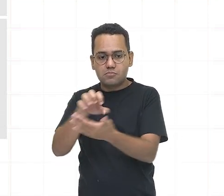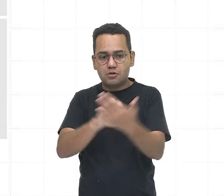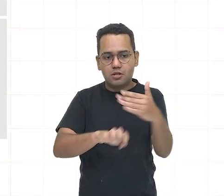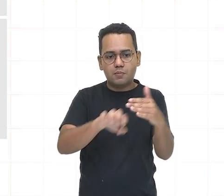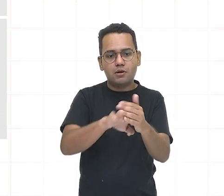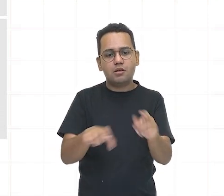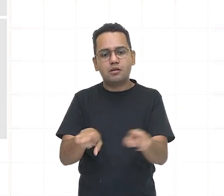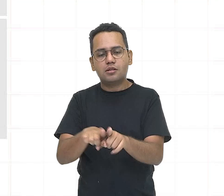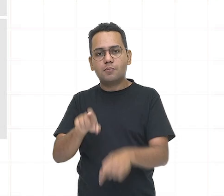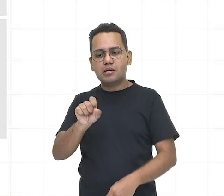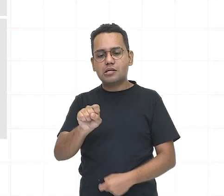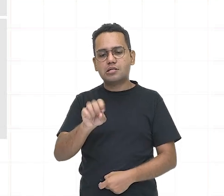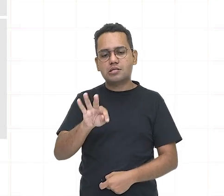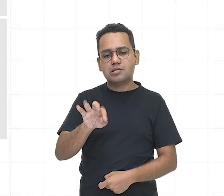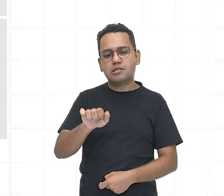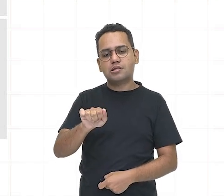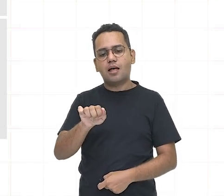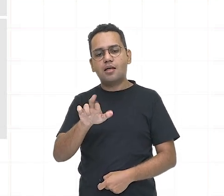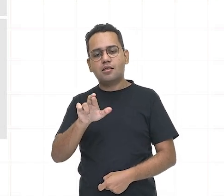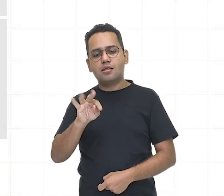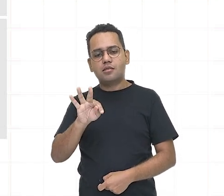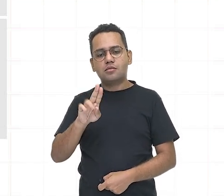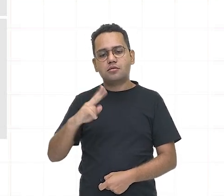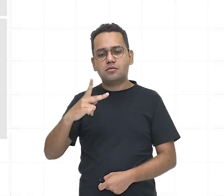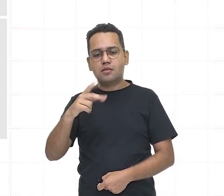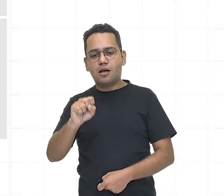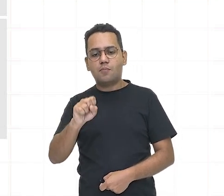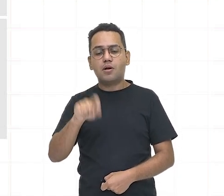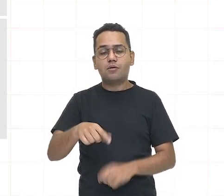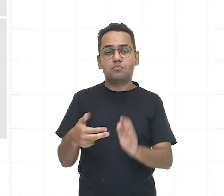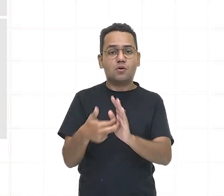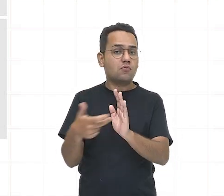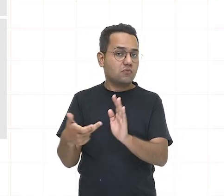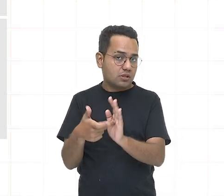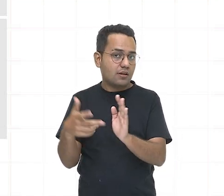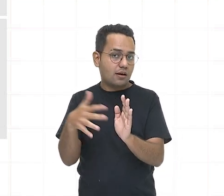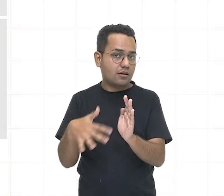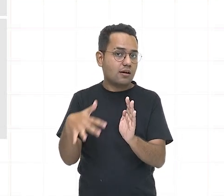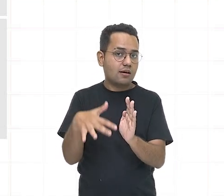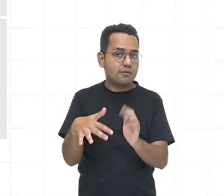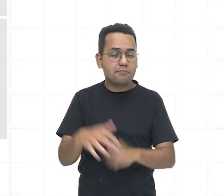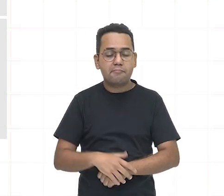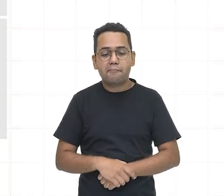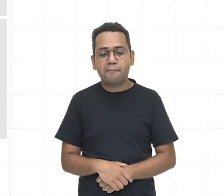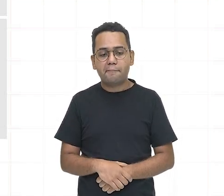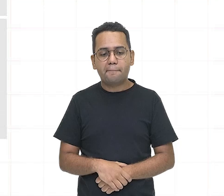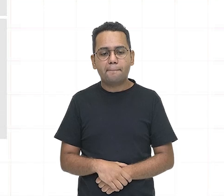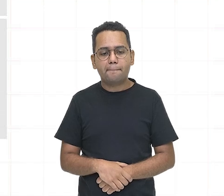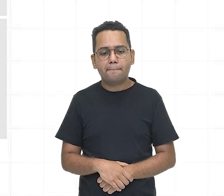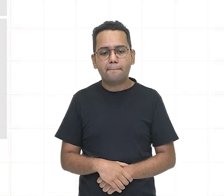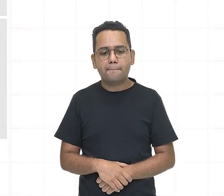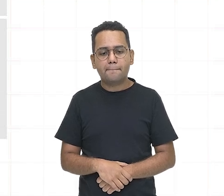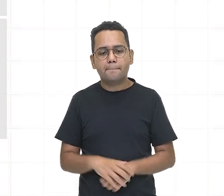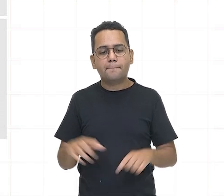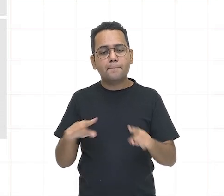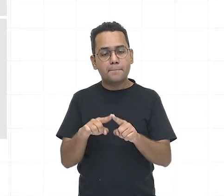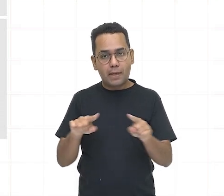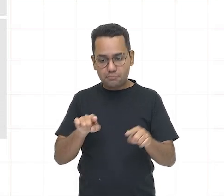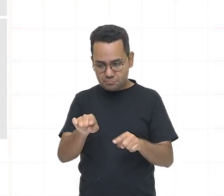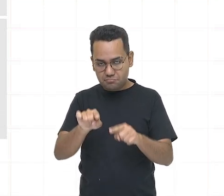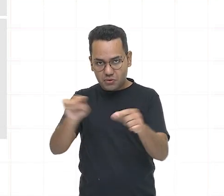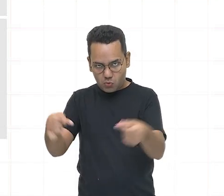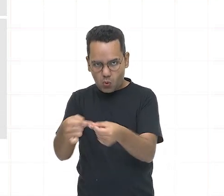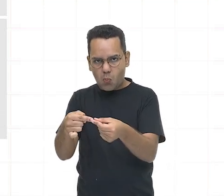acabam impulsionando nesse processo aí de novidades, tá? Da inovação. Então, a comunidade de